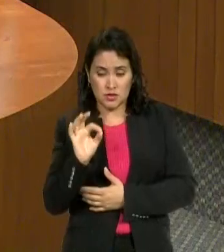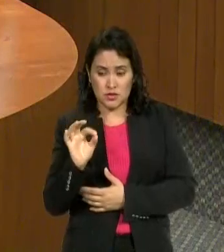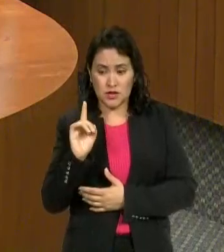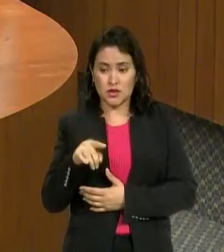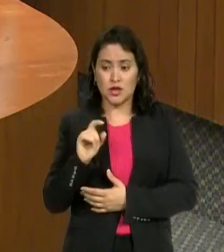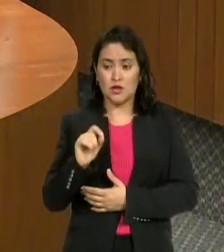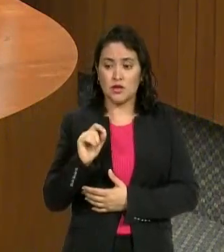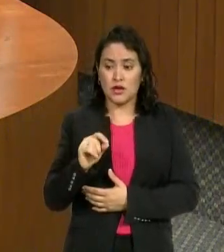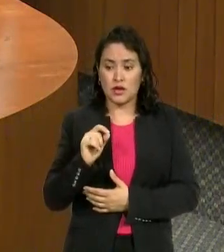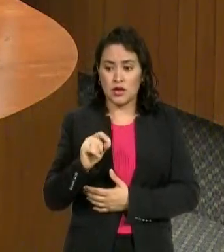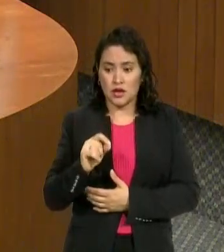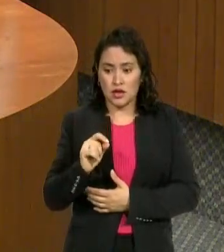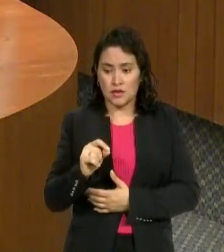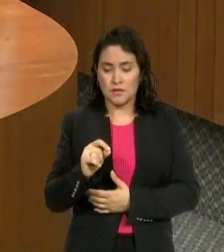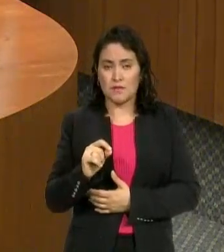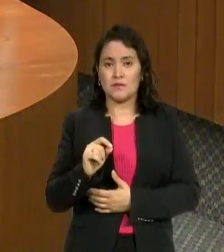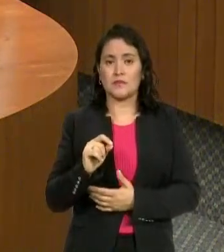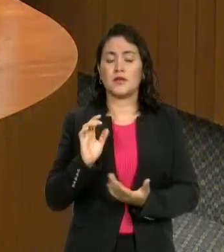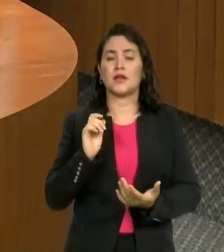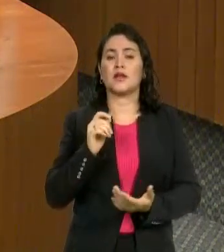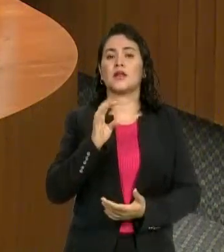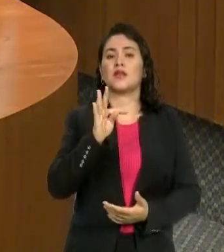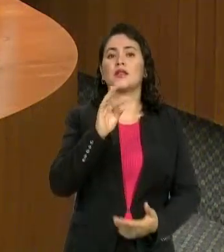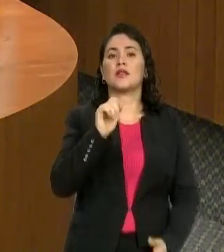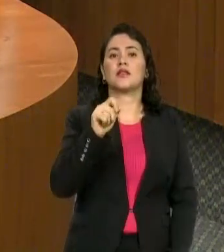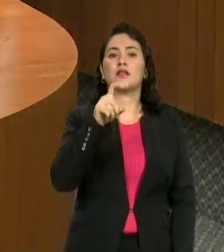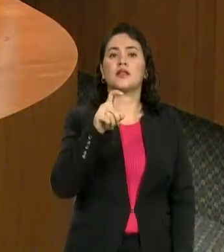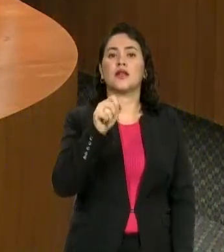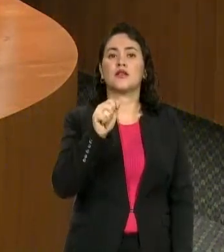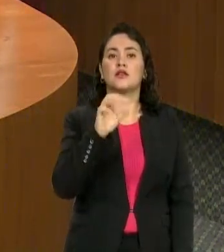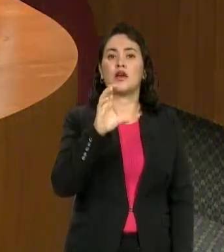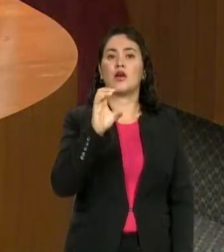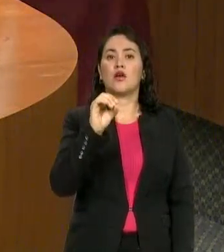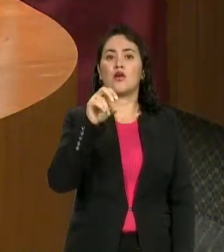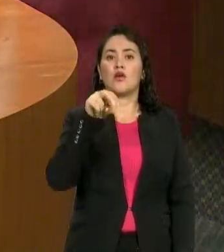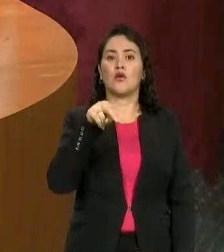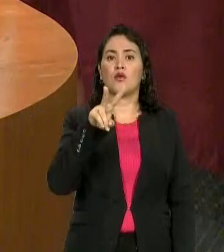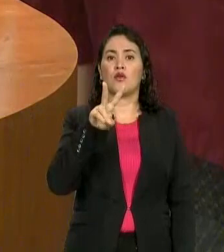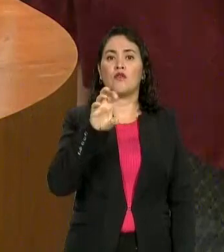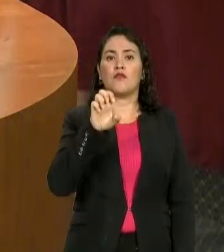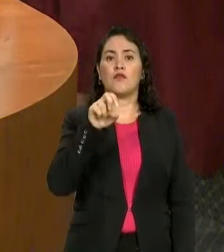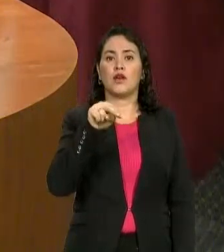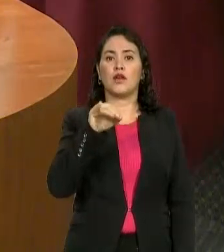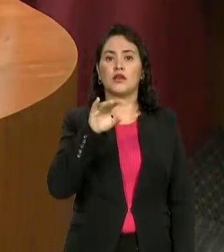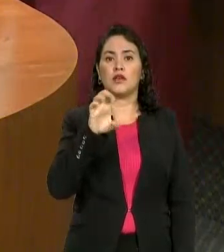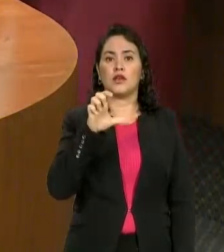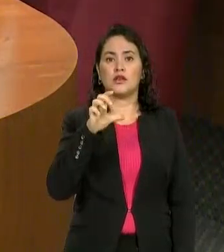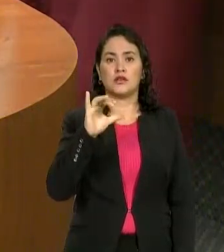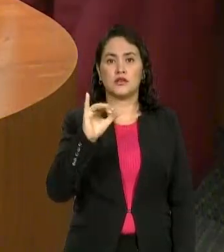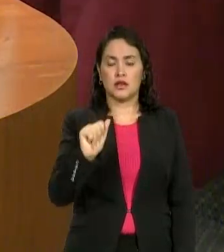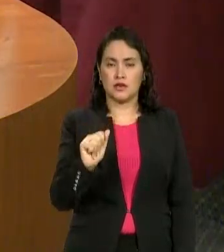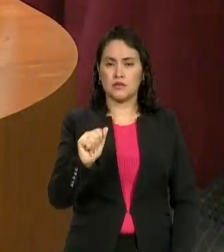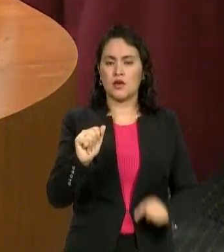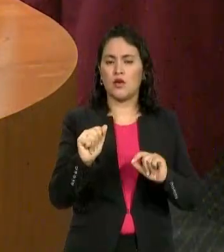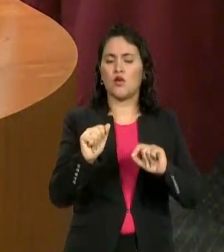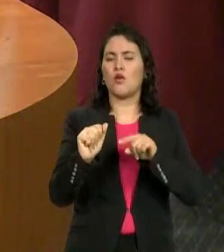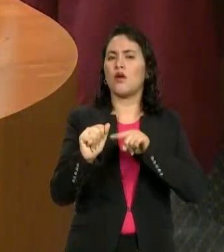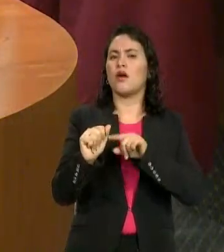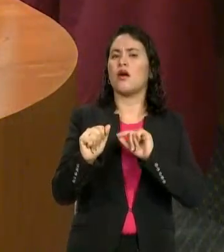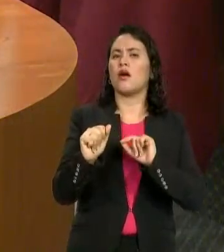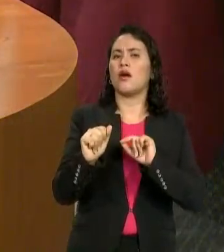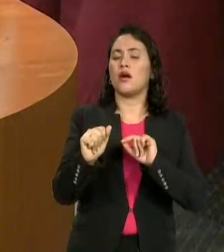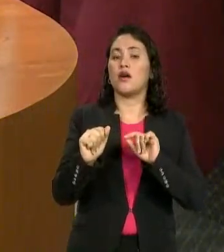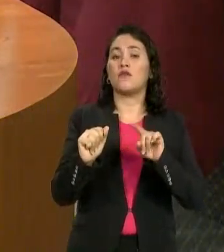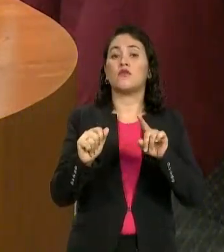de conveniência. O que é taxa de conveniência? Conveniência é você poder comprar da